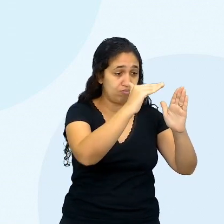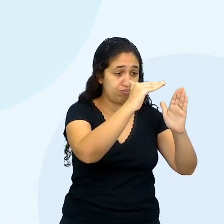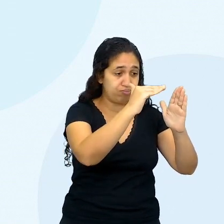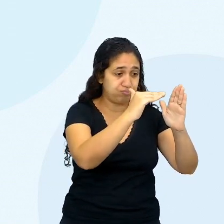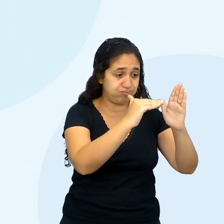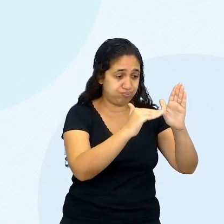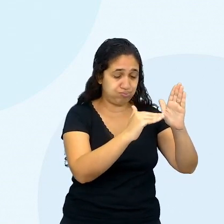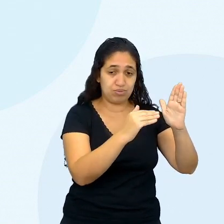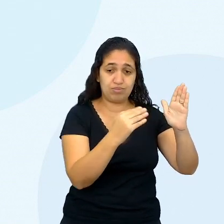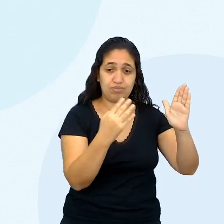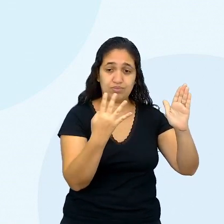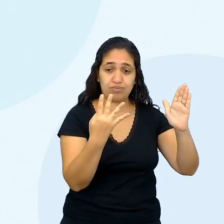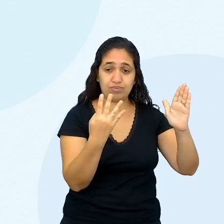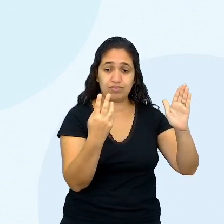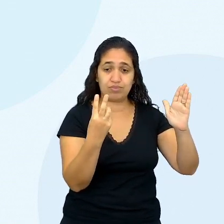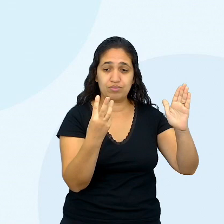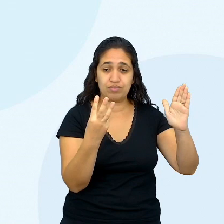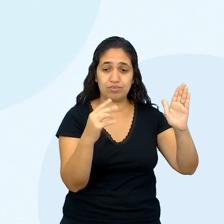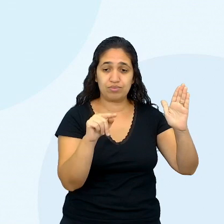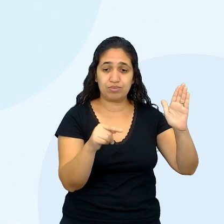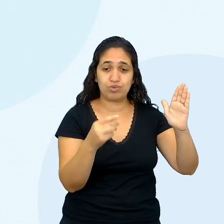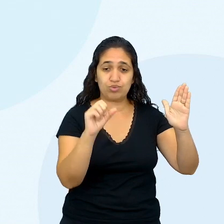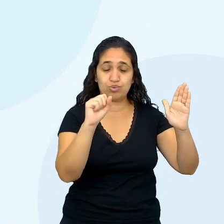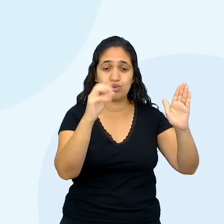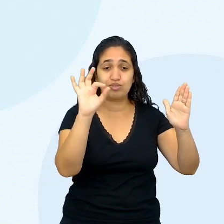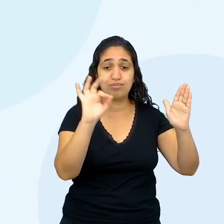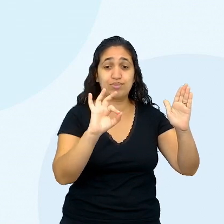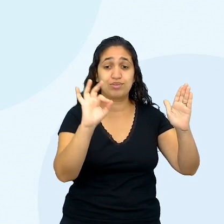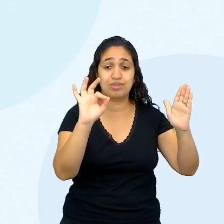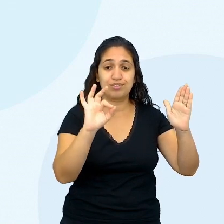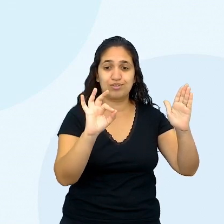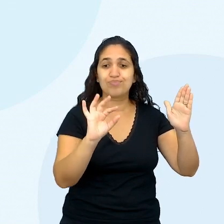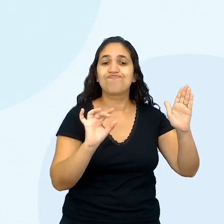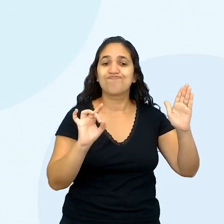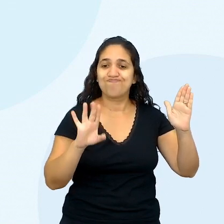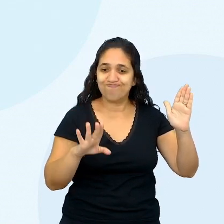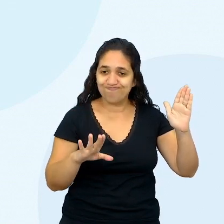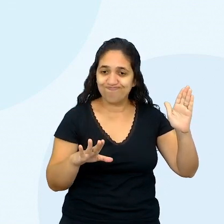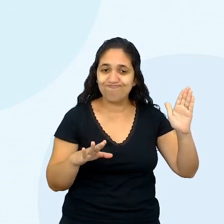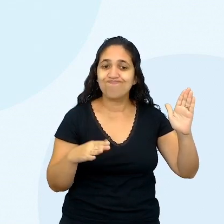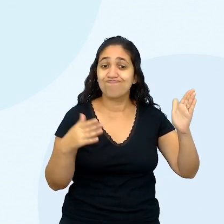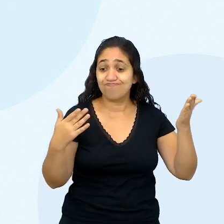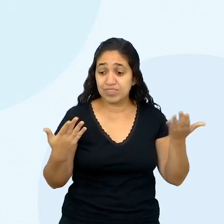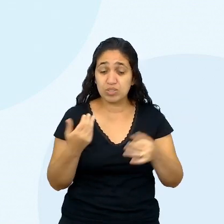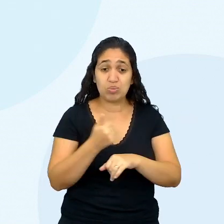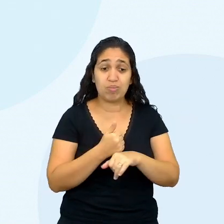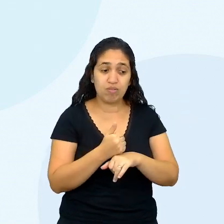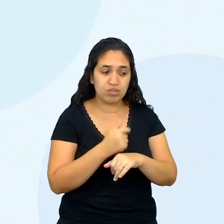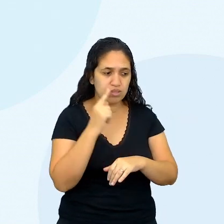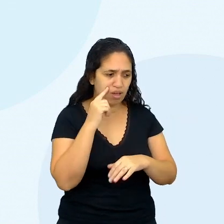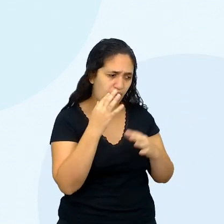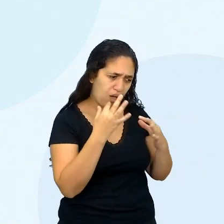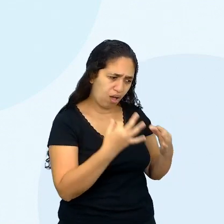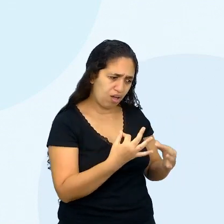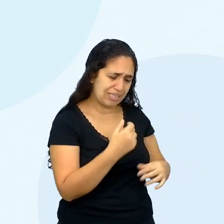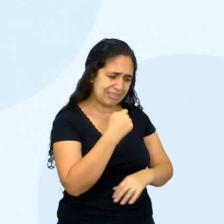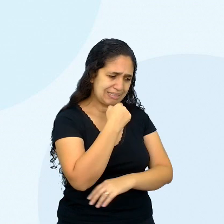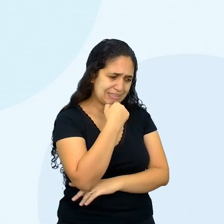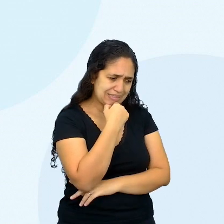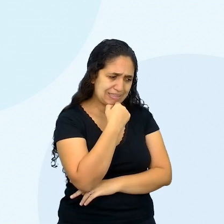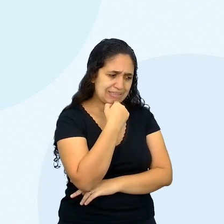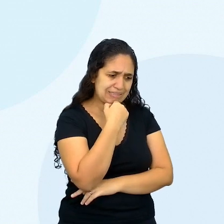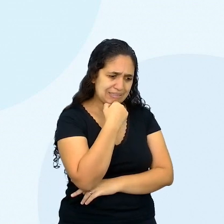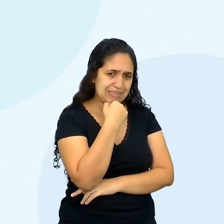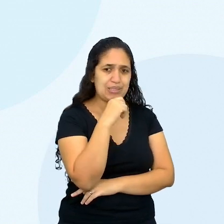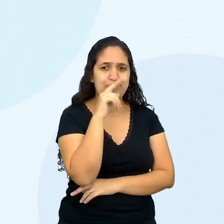43,8% de sua capacidade, né. Nós, os especialistas acham que, do ponto de vista de segurança hídrica, a gente